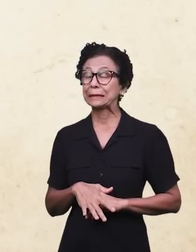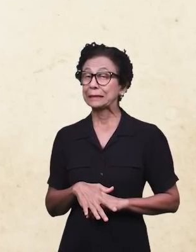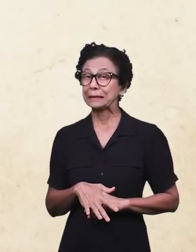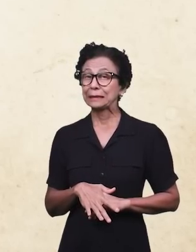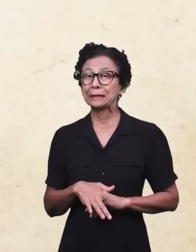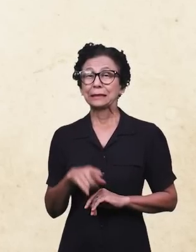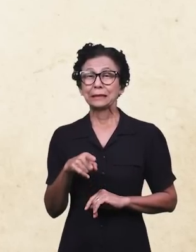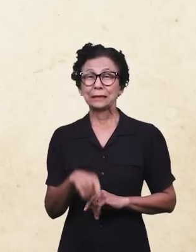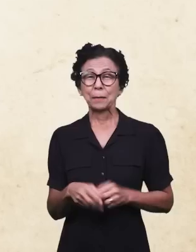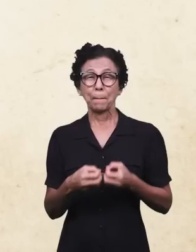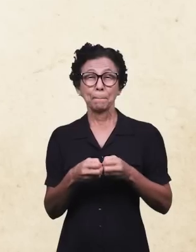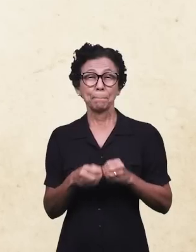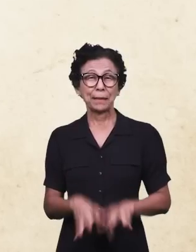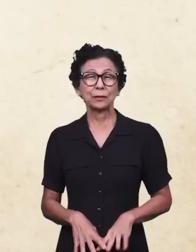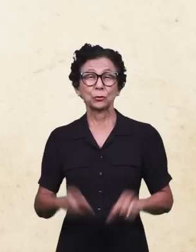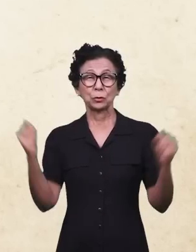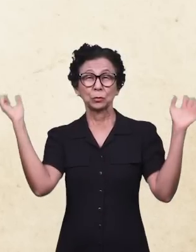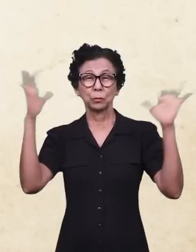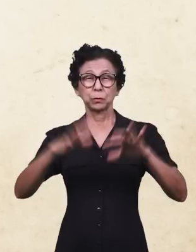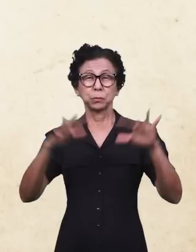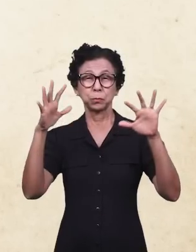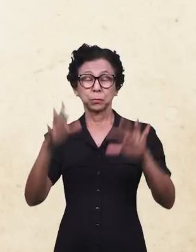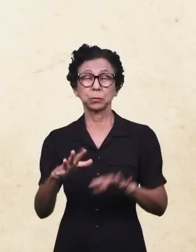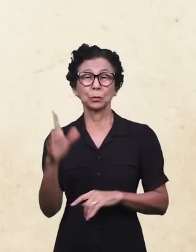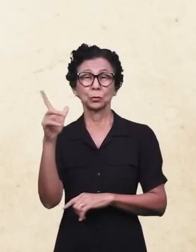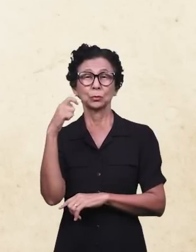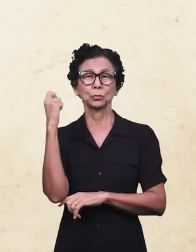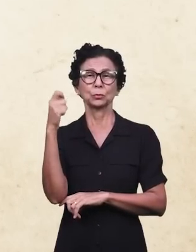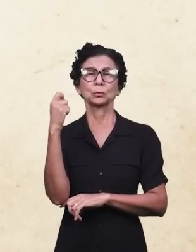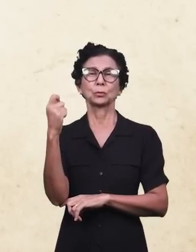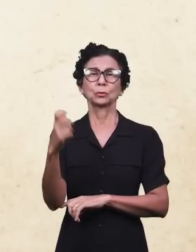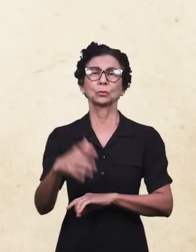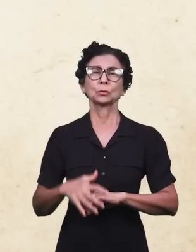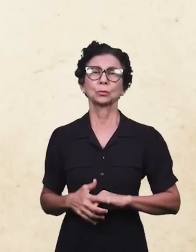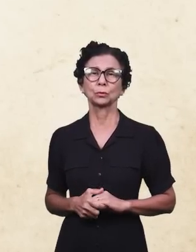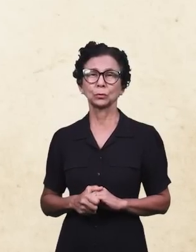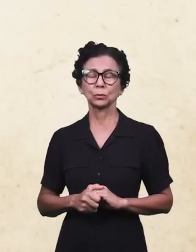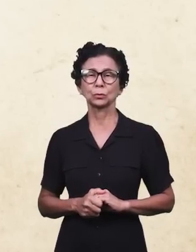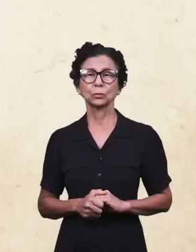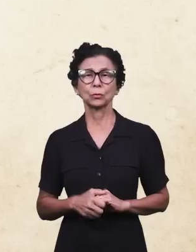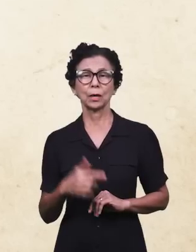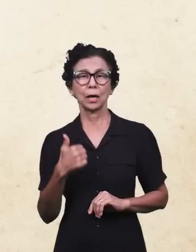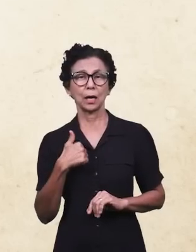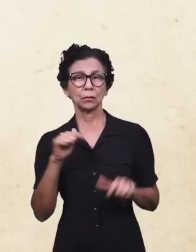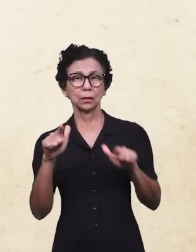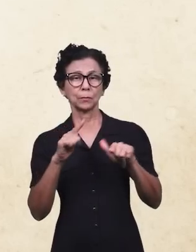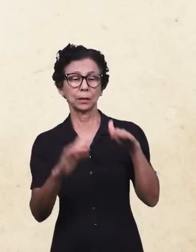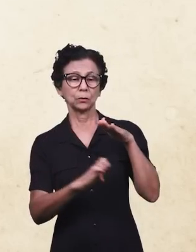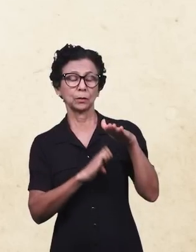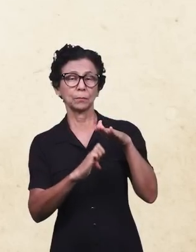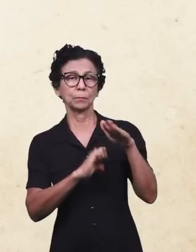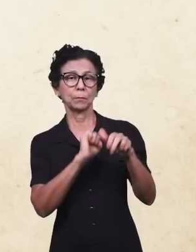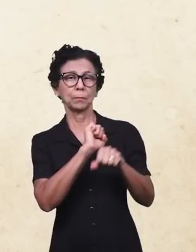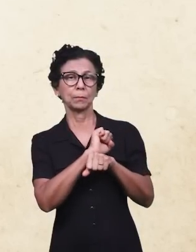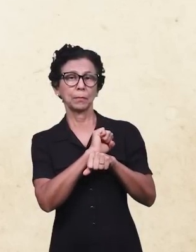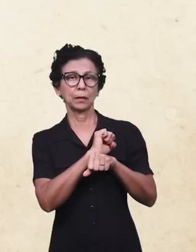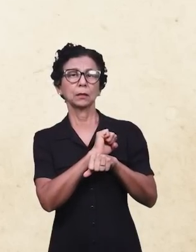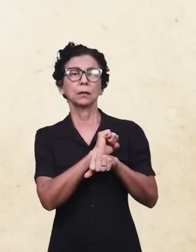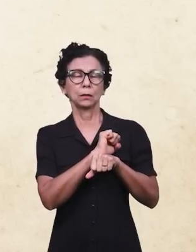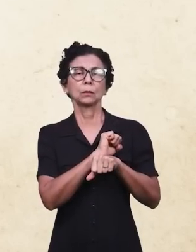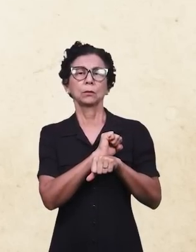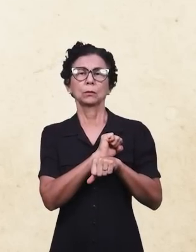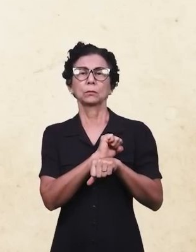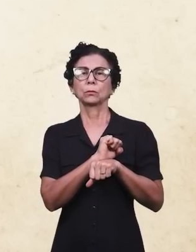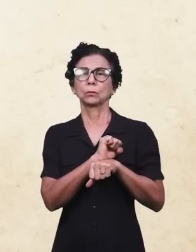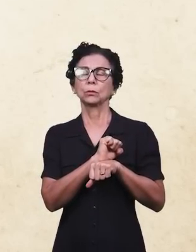momento que eu ouvi tudo isso eu estava trabalhando. Aí a empresa teve que dar uma parada porque atingiu a empresa, molhou muito